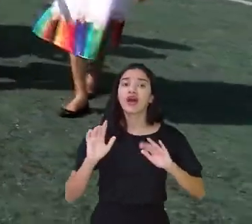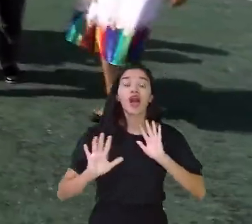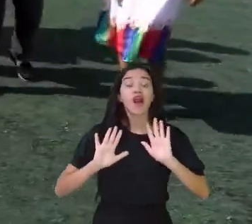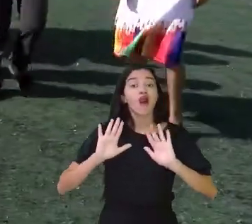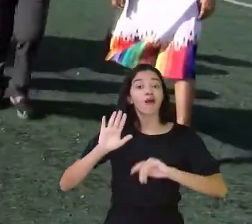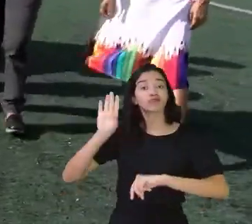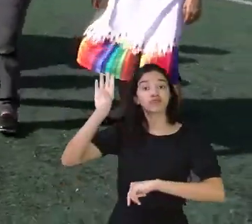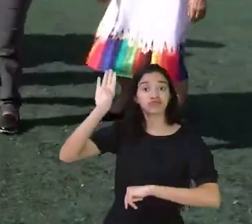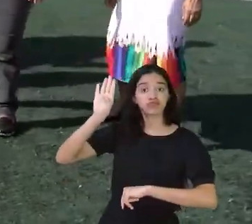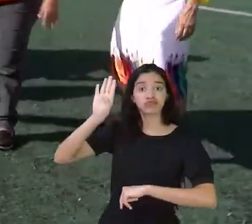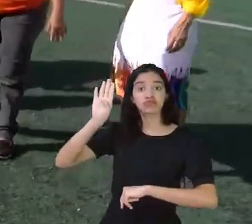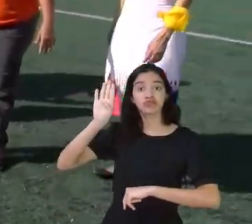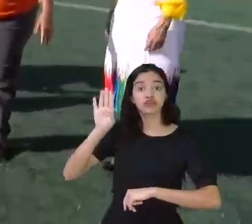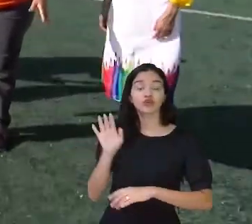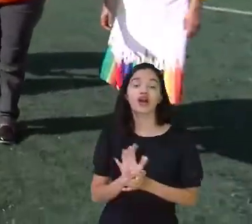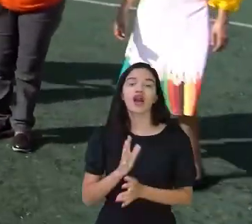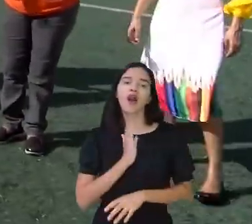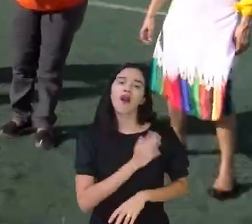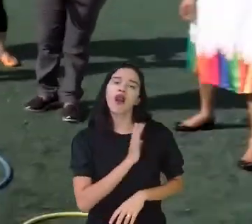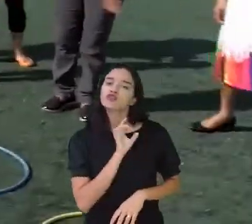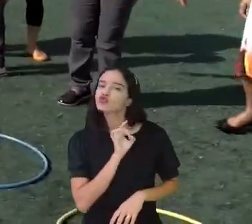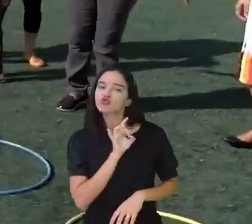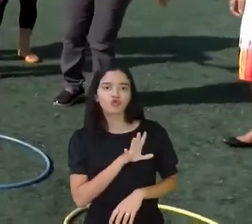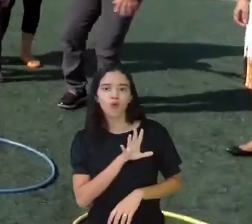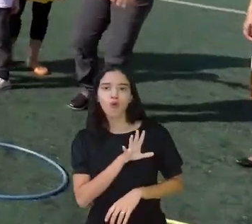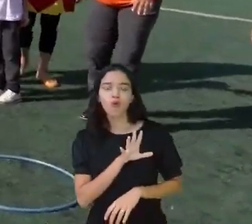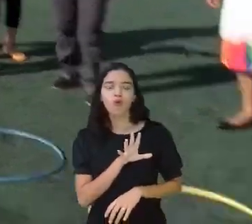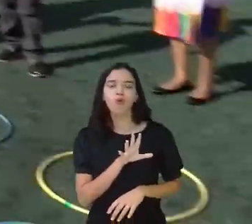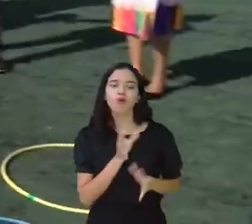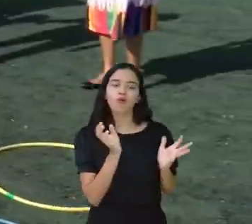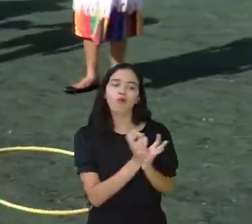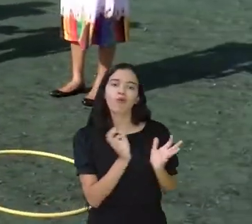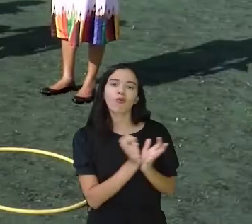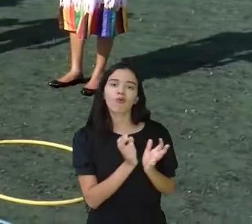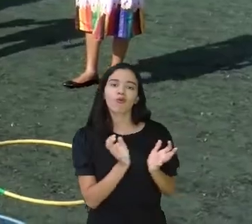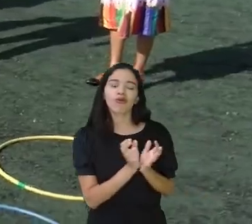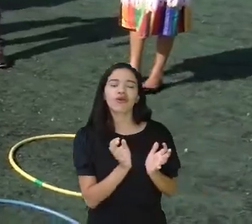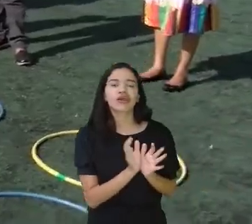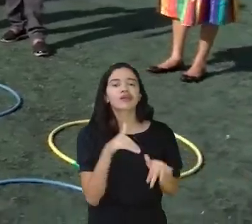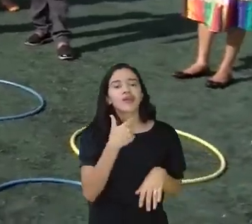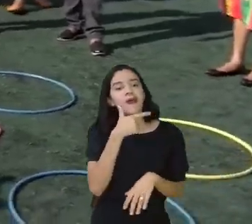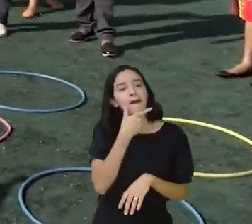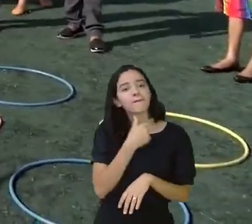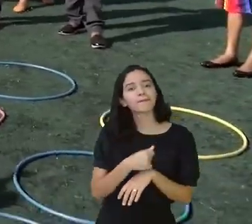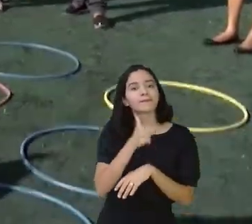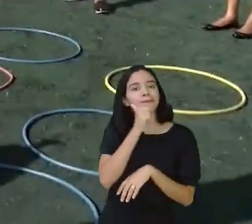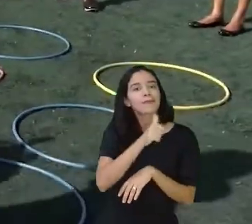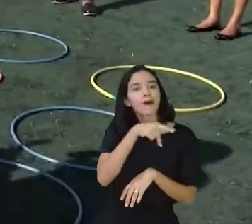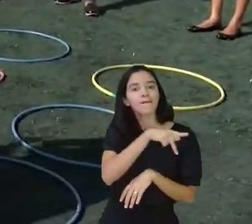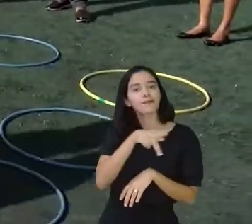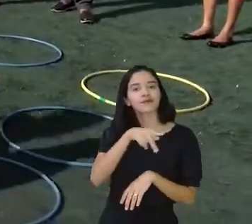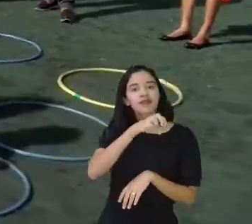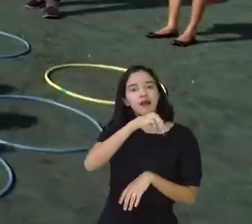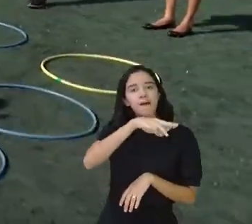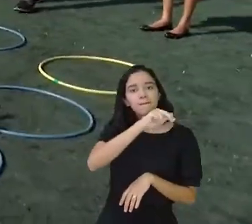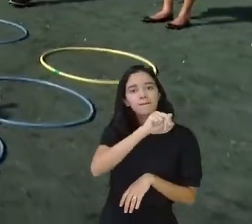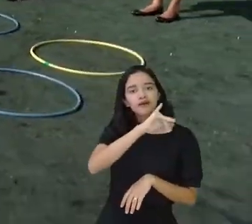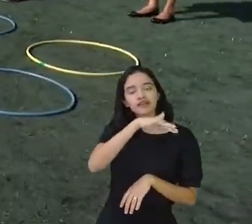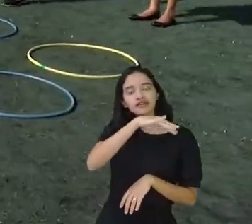começar. Só Love, vem cá. Quem vai começar? E professora Márcia, vem cá. Vem cá, Pai